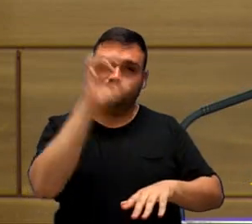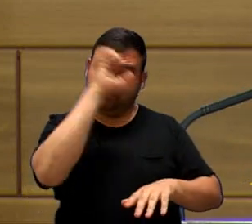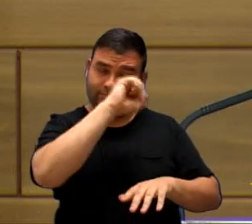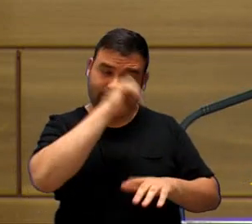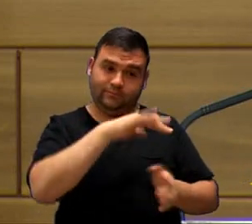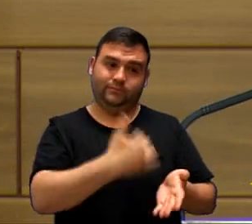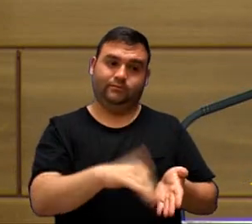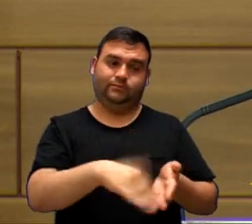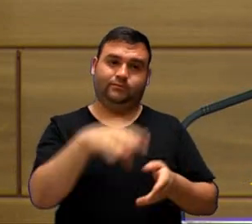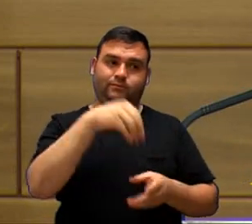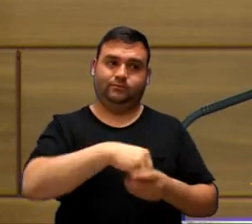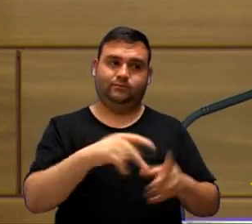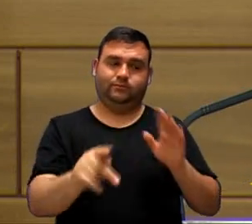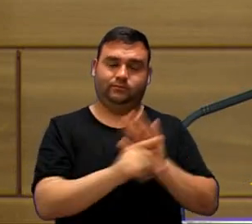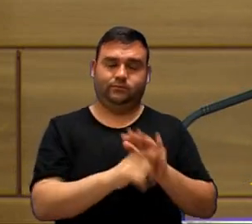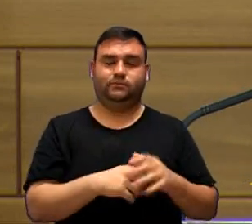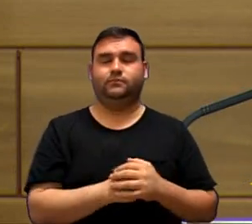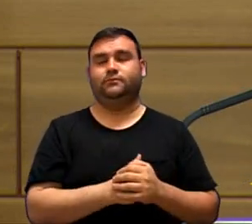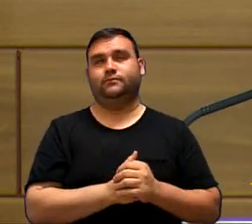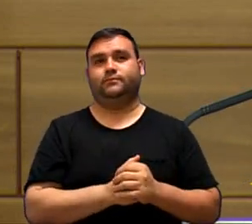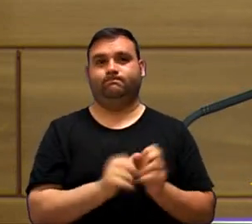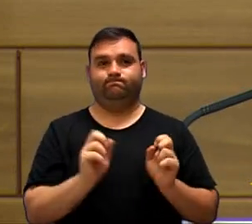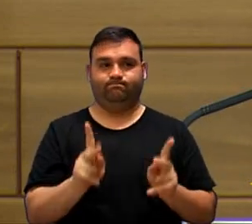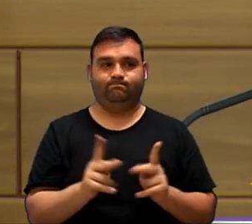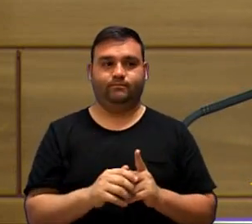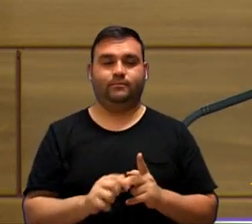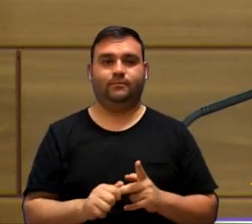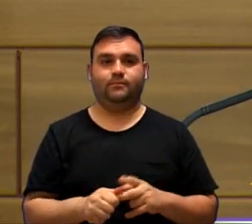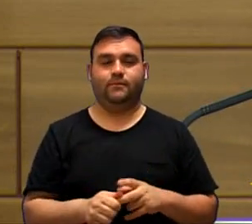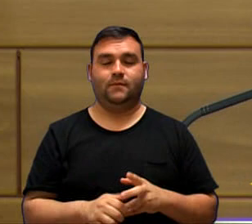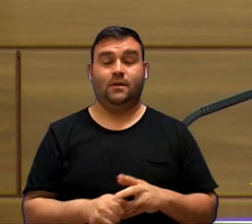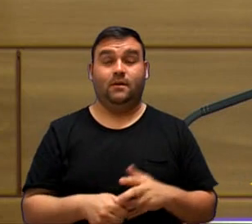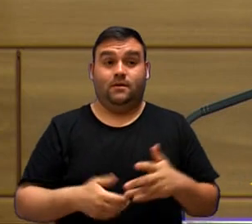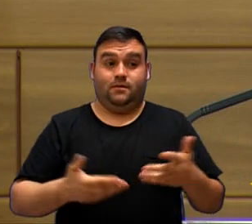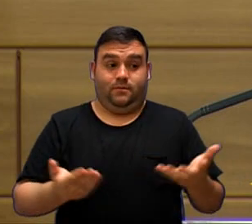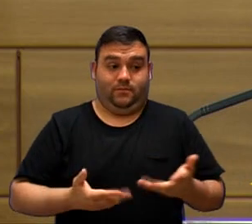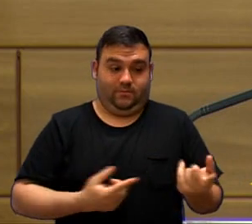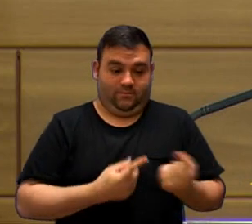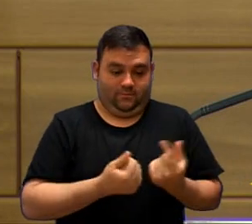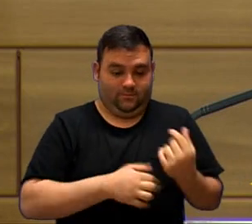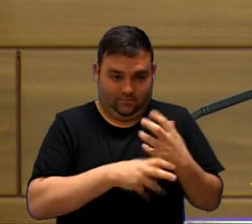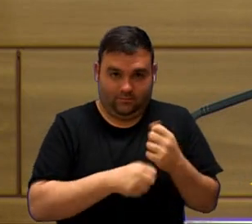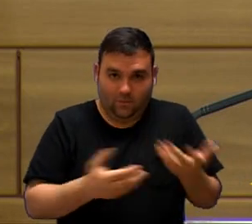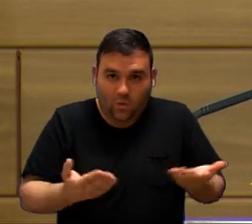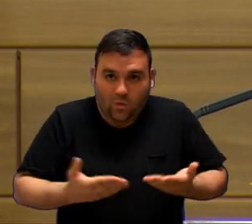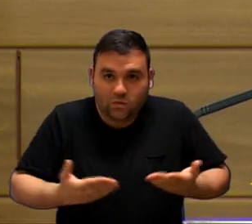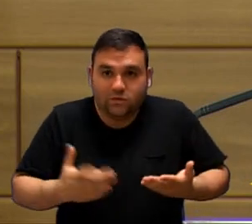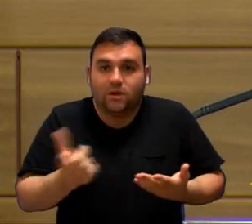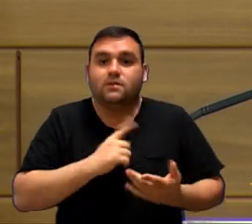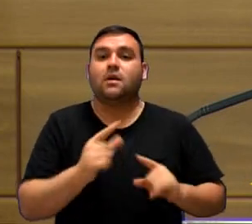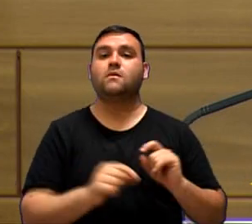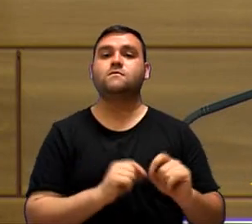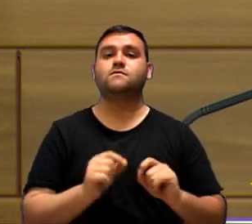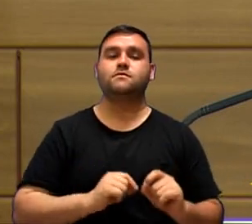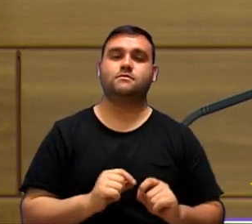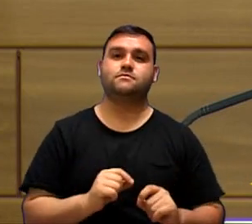própria secretaria. Tá? Do nosso orçamento hoje, nós temos